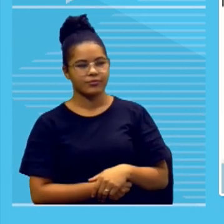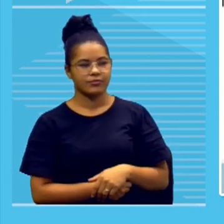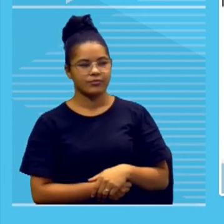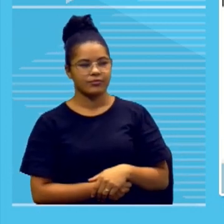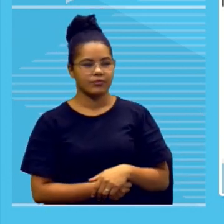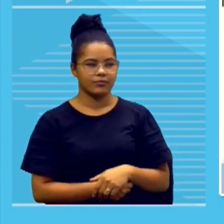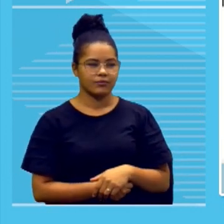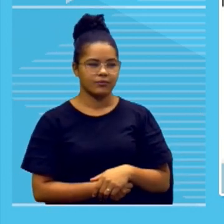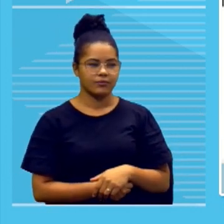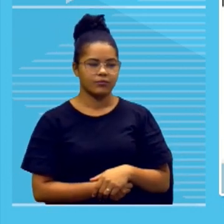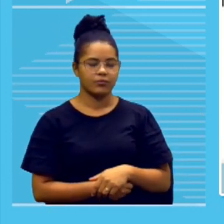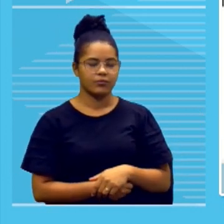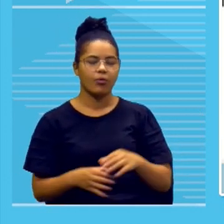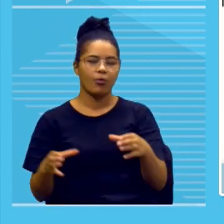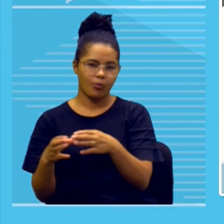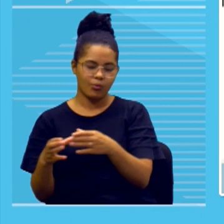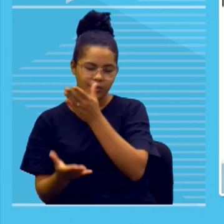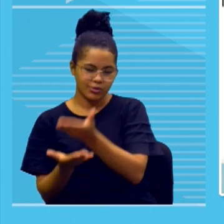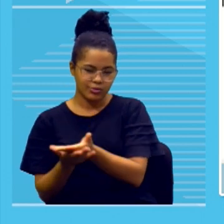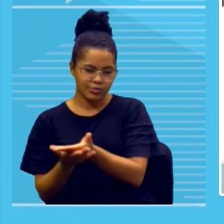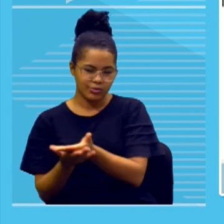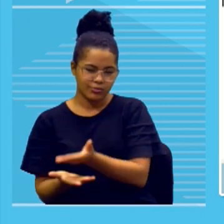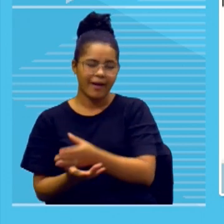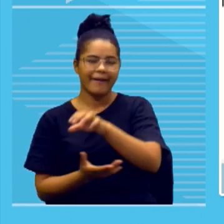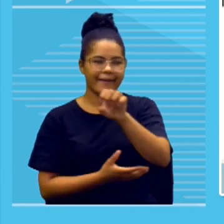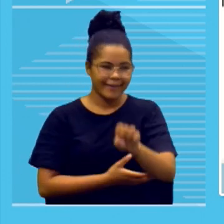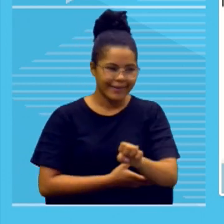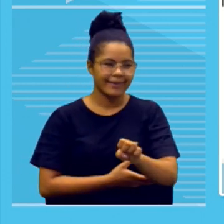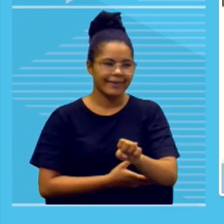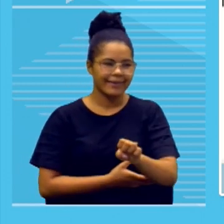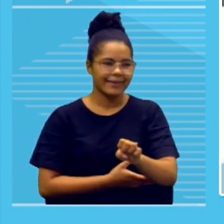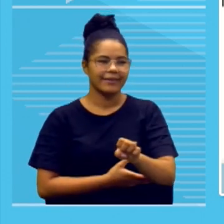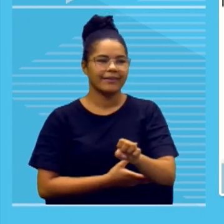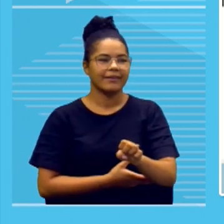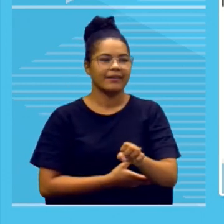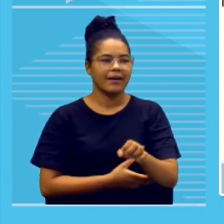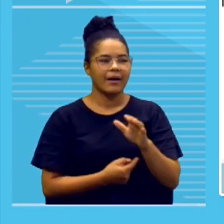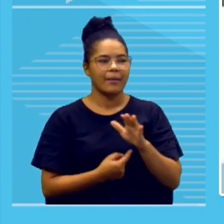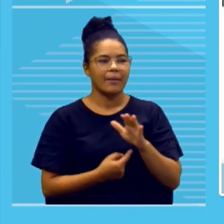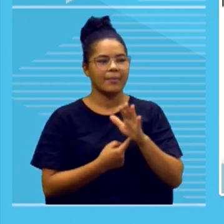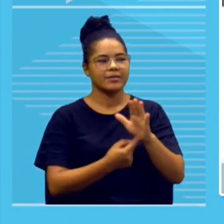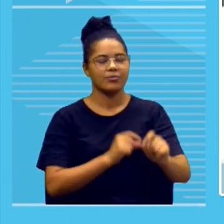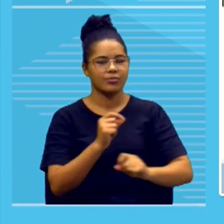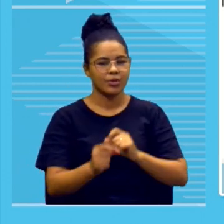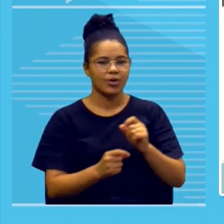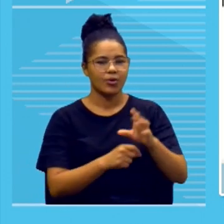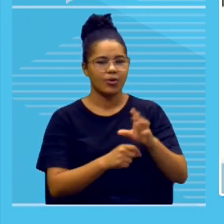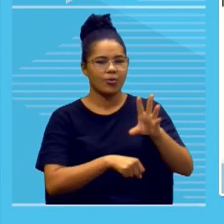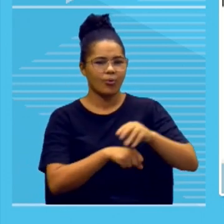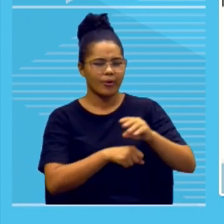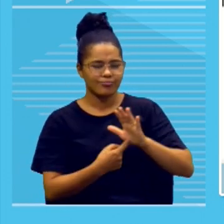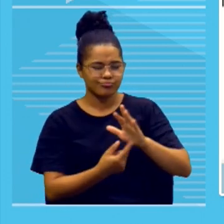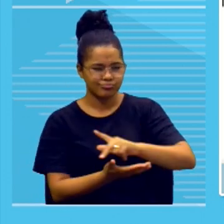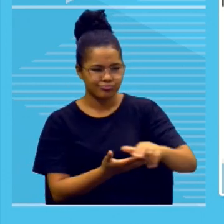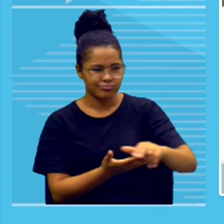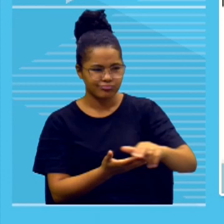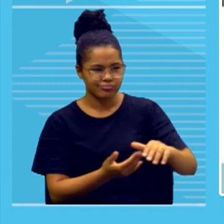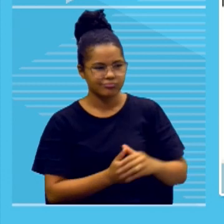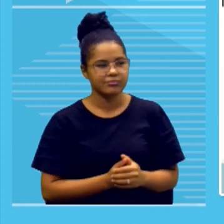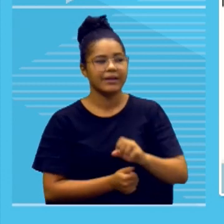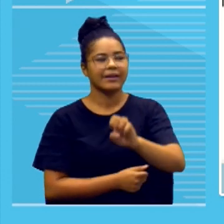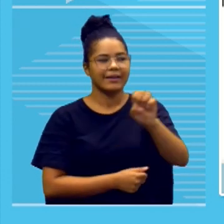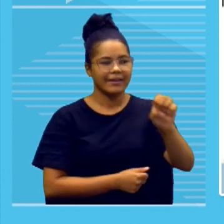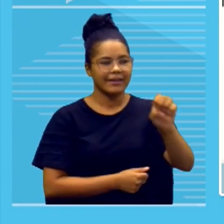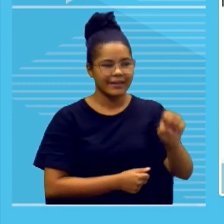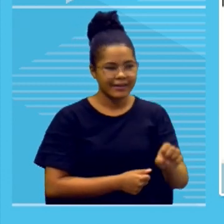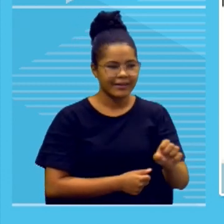E ame, magoa, e perdoa, e chora, e grita, e ama, e vai, e isso e